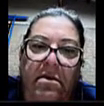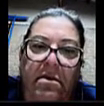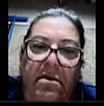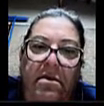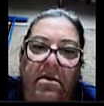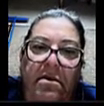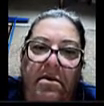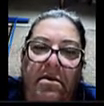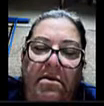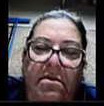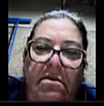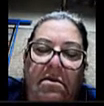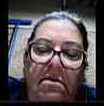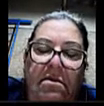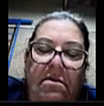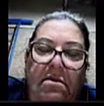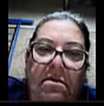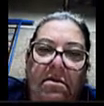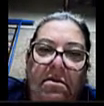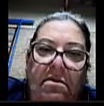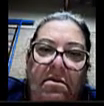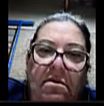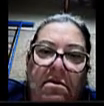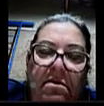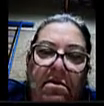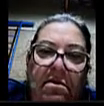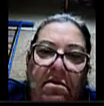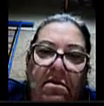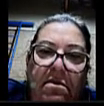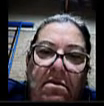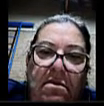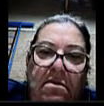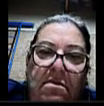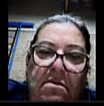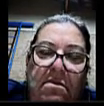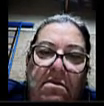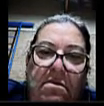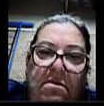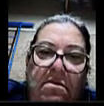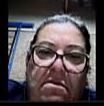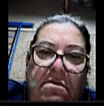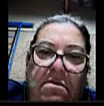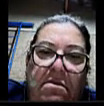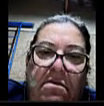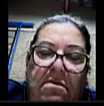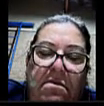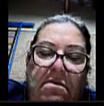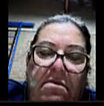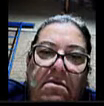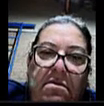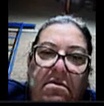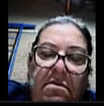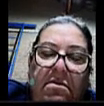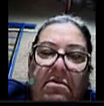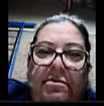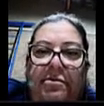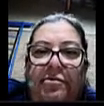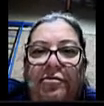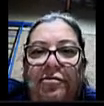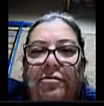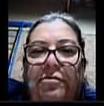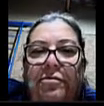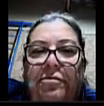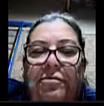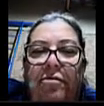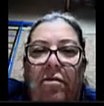gráficos, interpretar gráficos, para olhar, olha no relógio analógico. Então, são muitos os aspectos